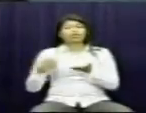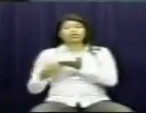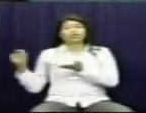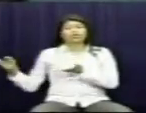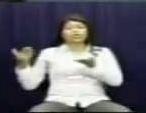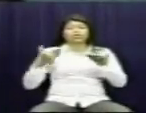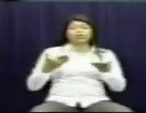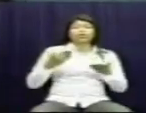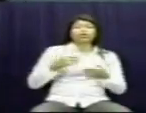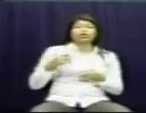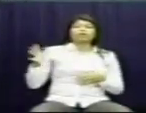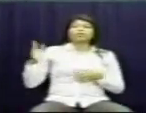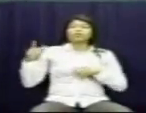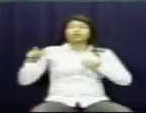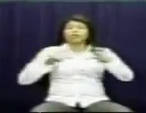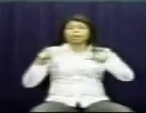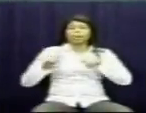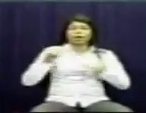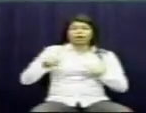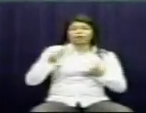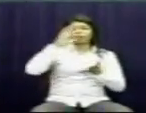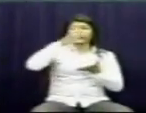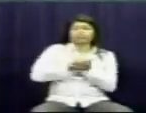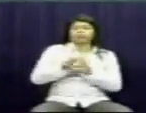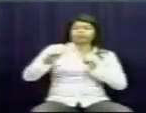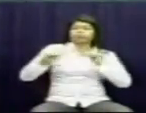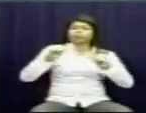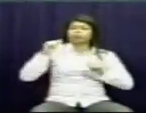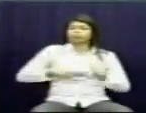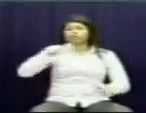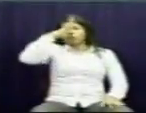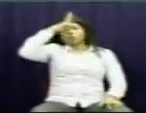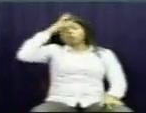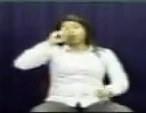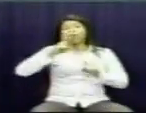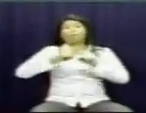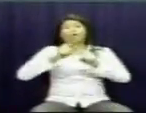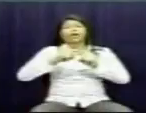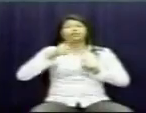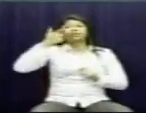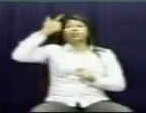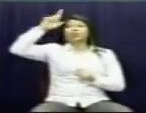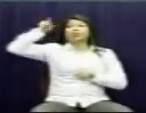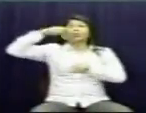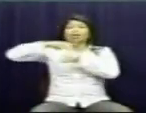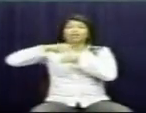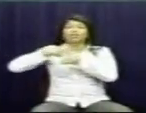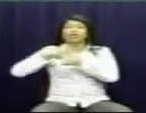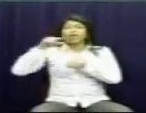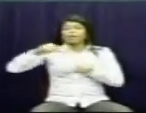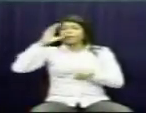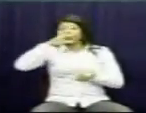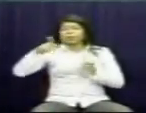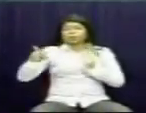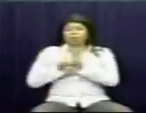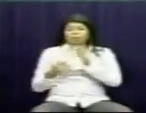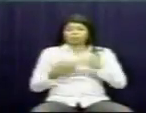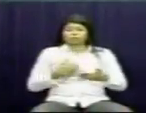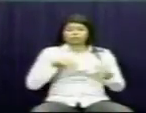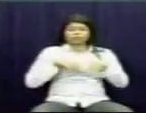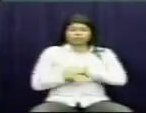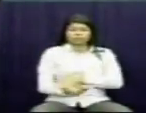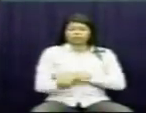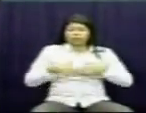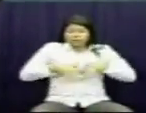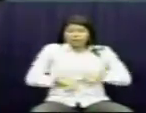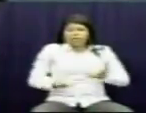argumento dele, em abrindo processos seletivos, e nenhum médico, não são médicos estrangeiros, são